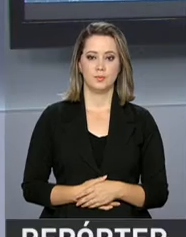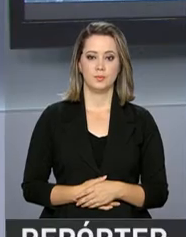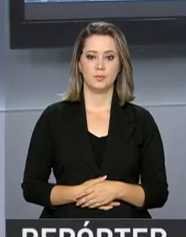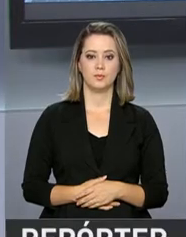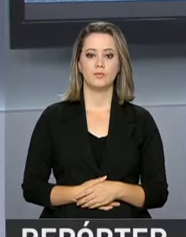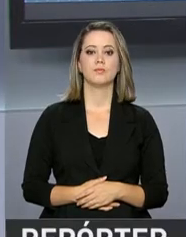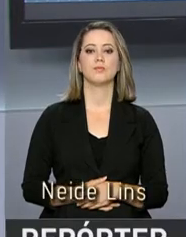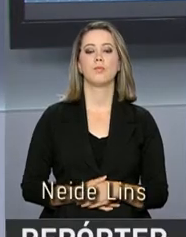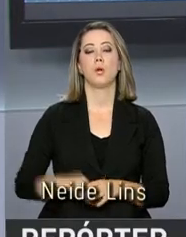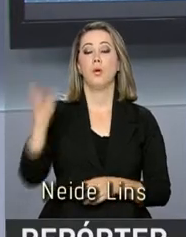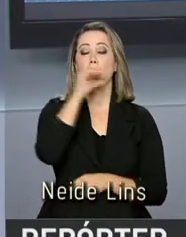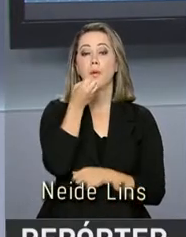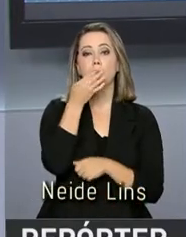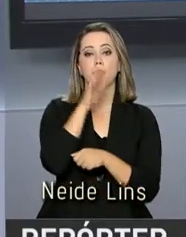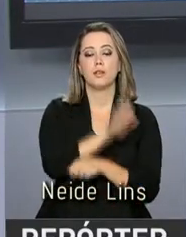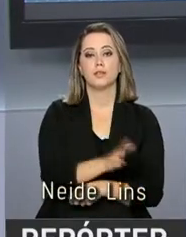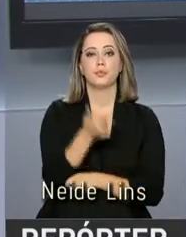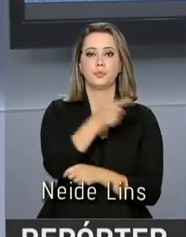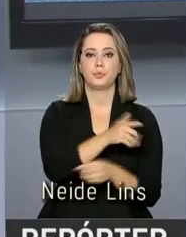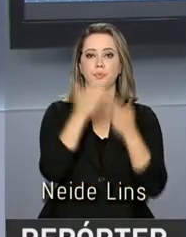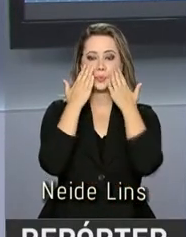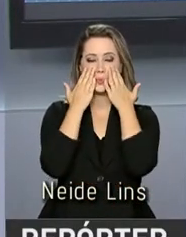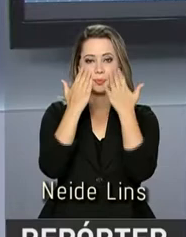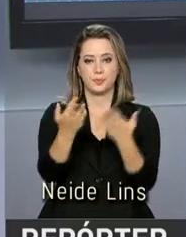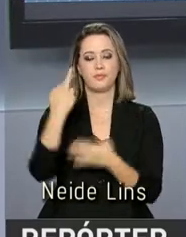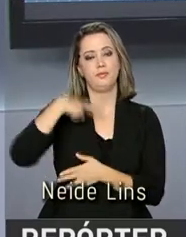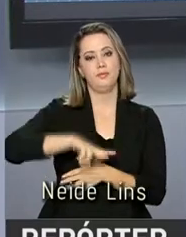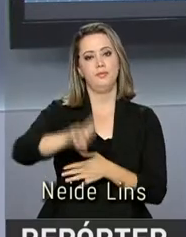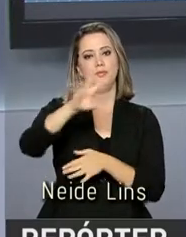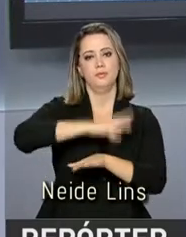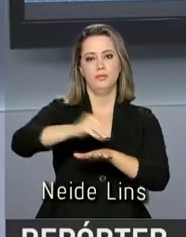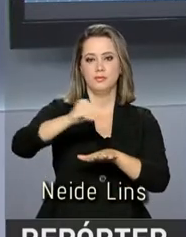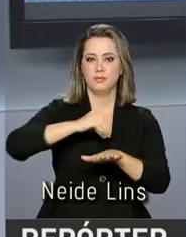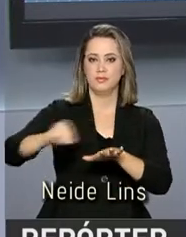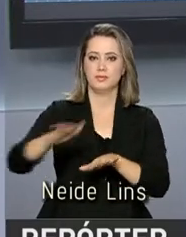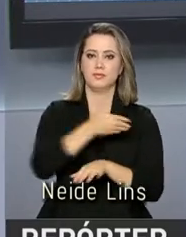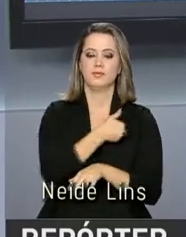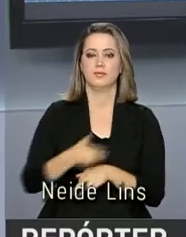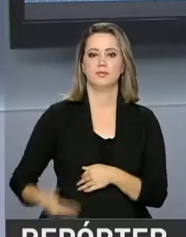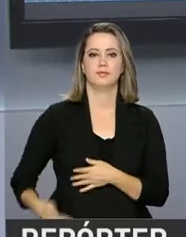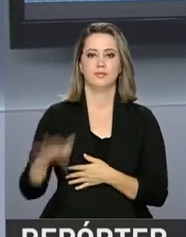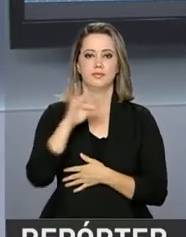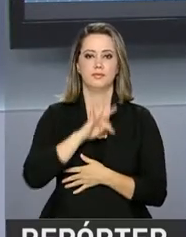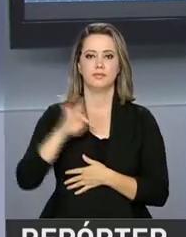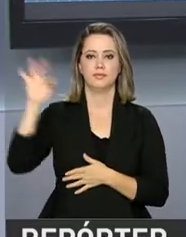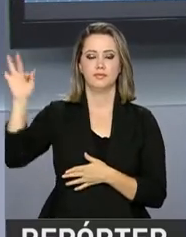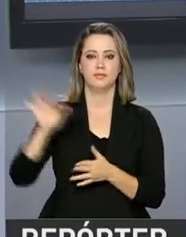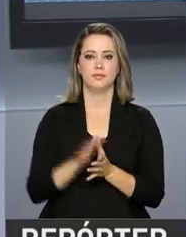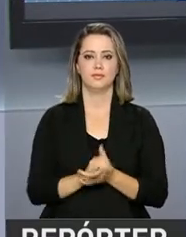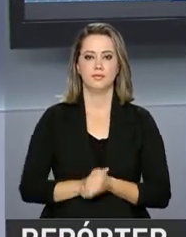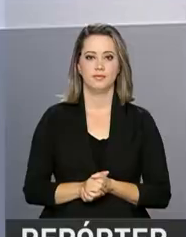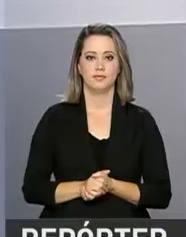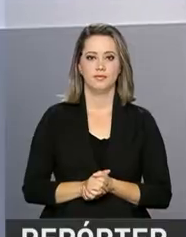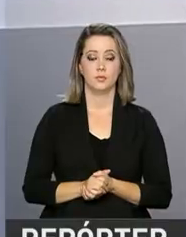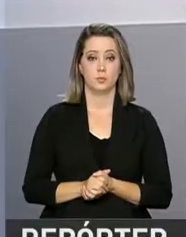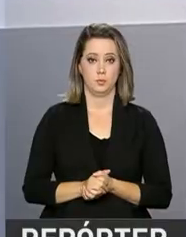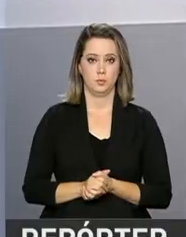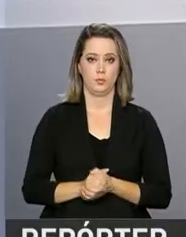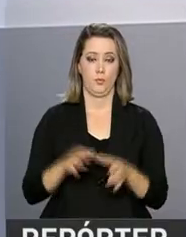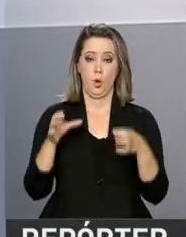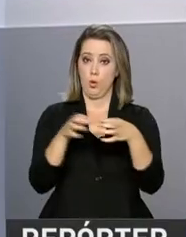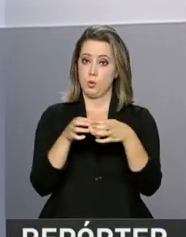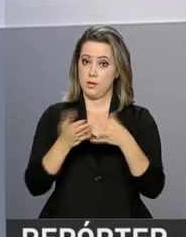olá boa tarde estamos de volta com mais uma edição do repórter nbr e as notícias do governo federal o